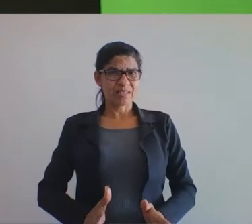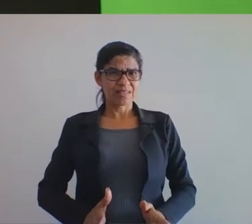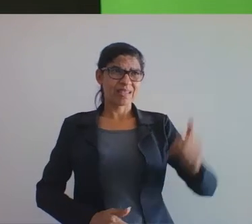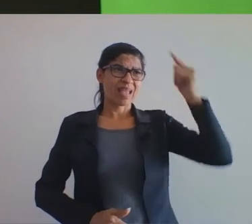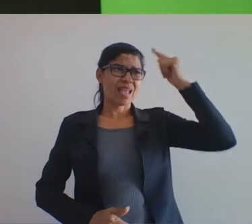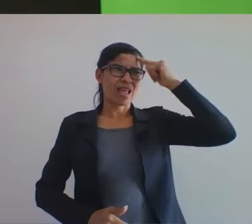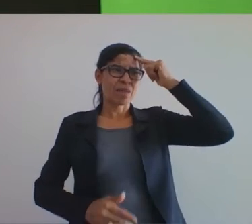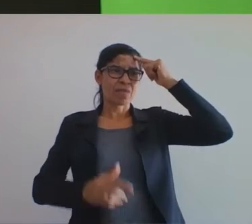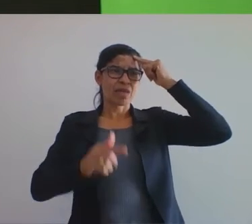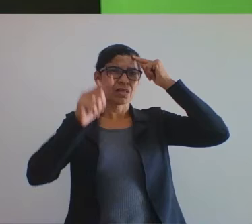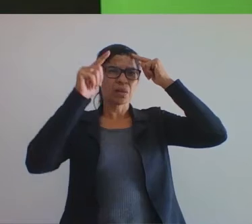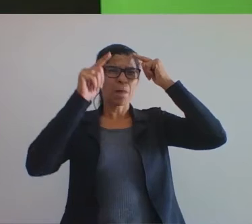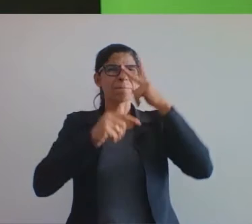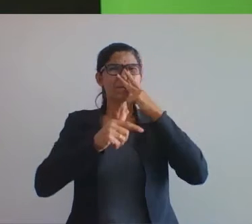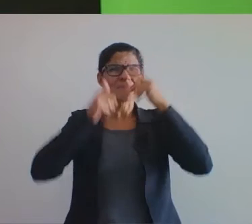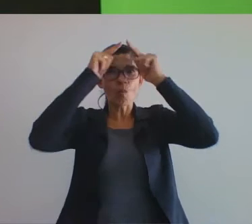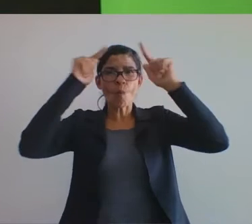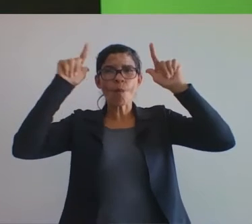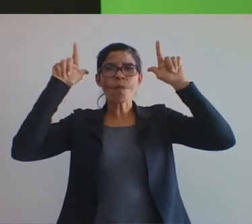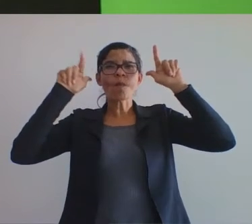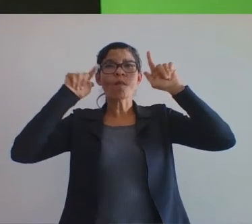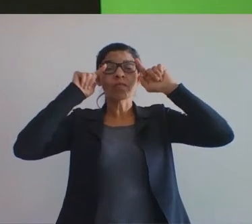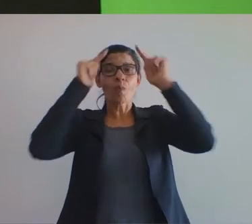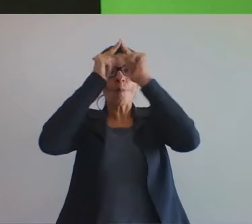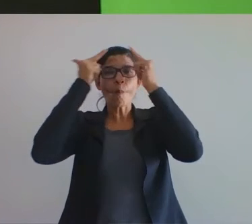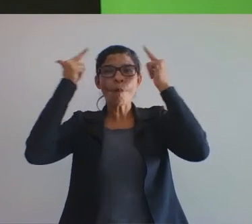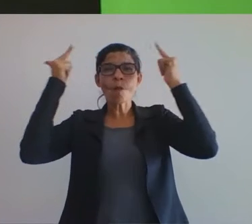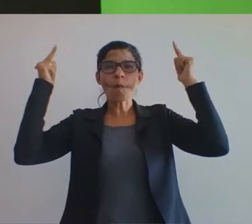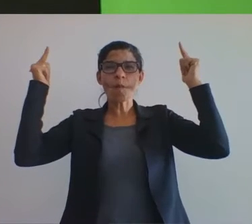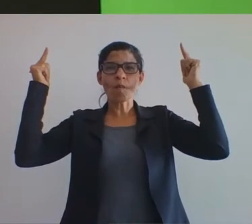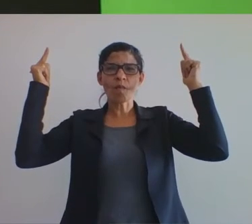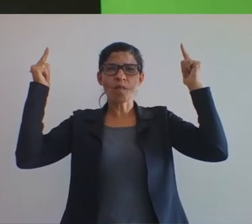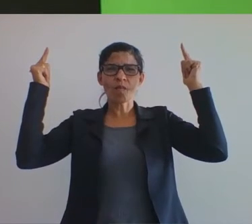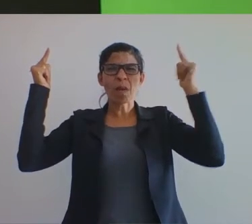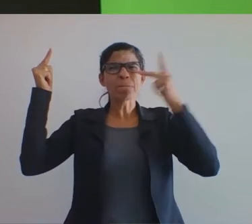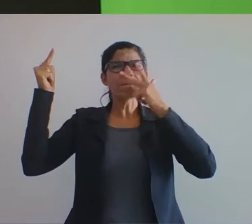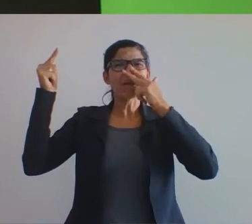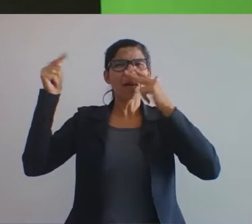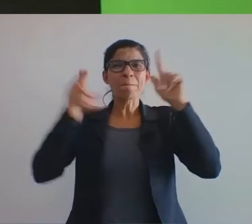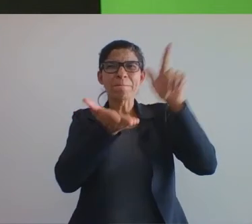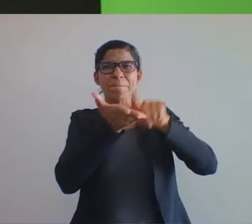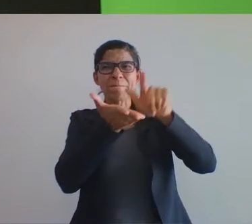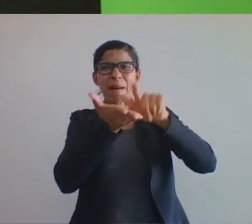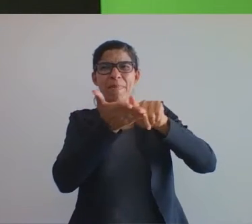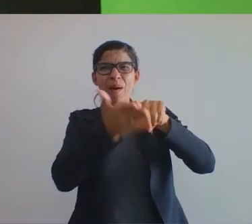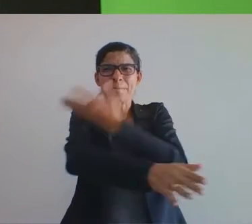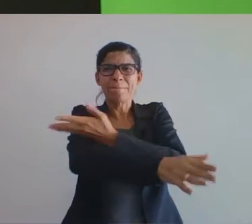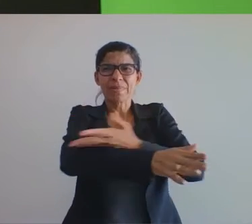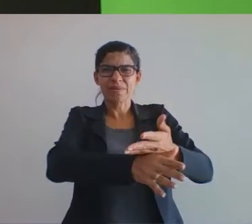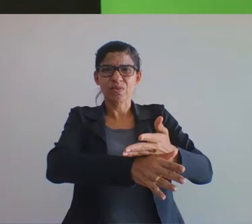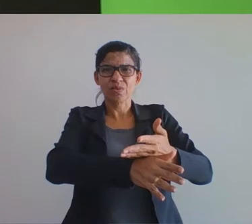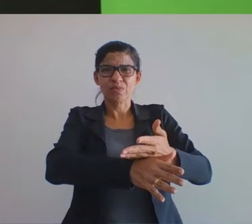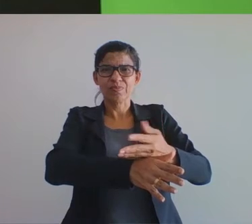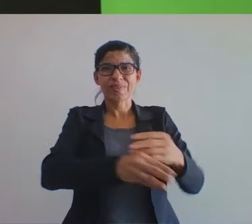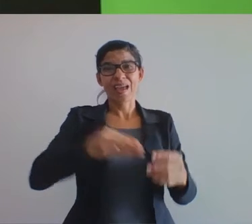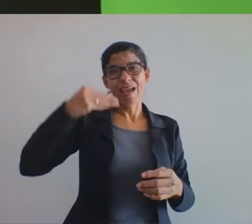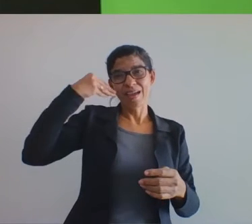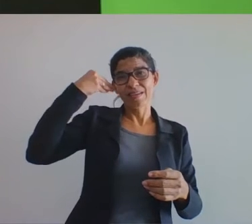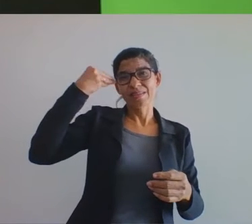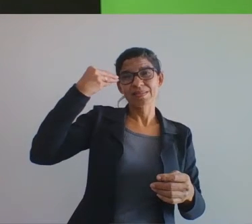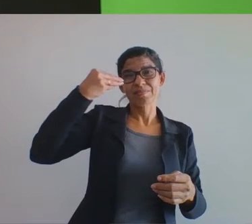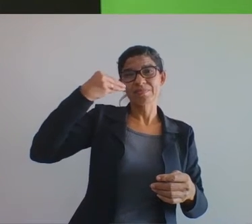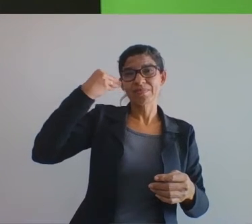como um pedaço de papel em branco. A experiência é, portanto, a fonte de todas as ideias e